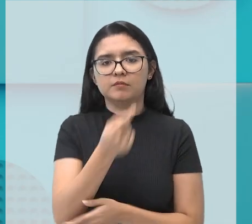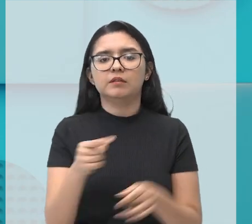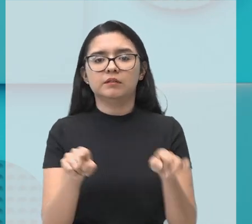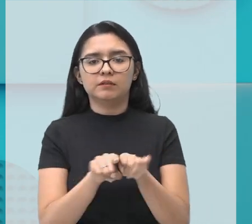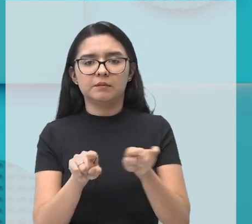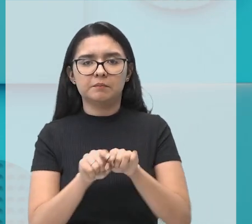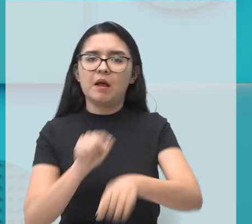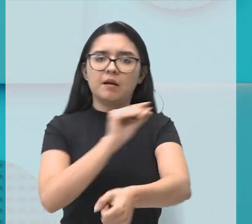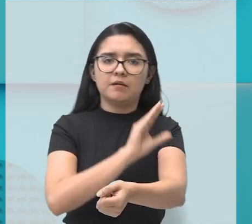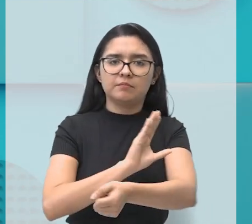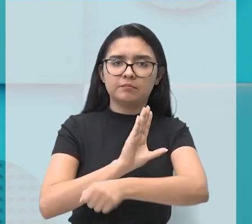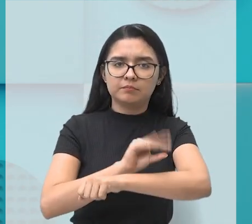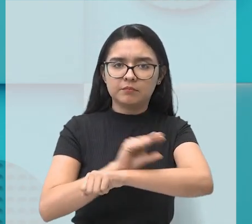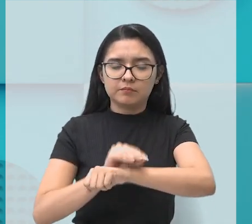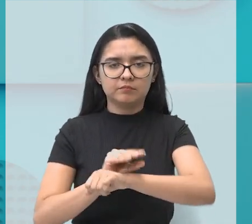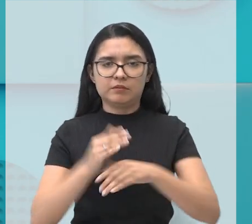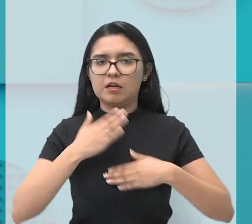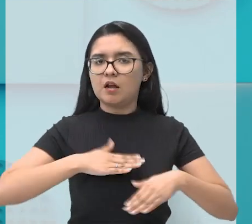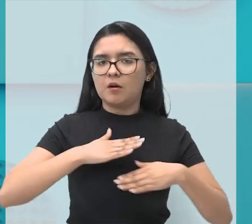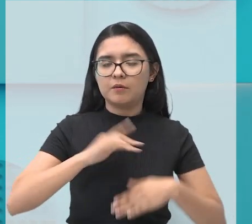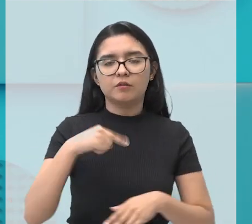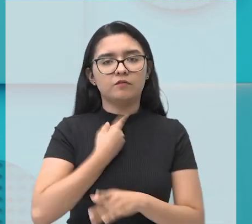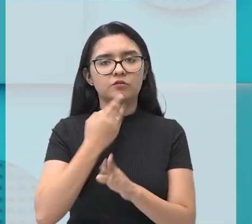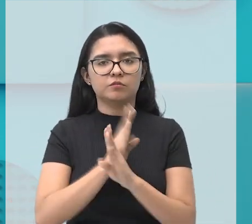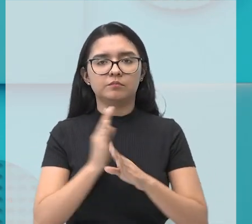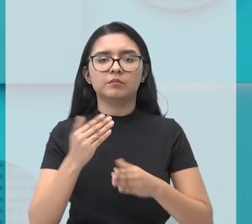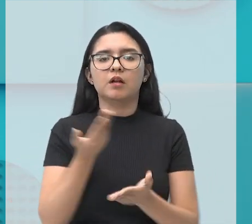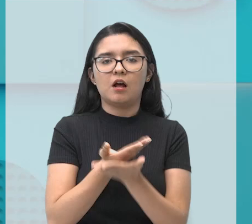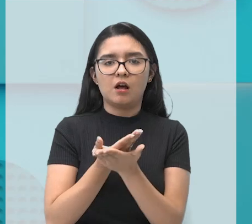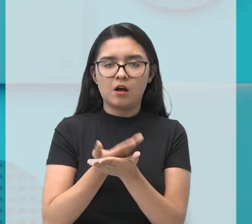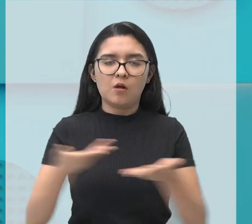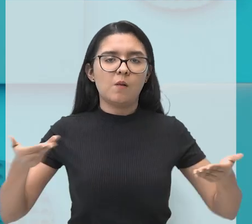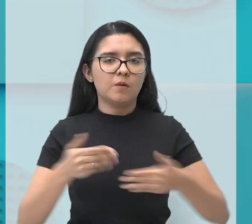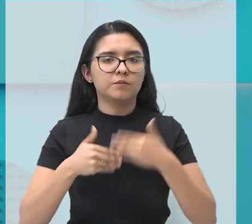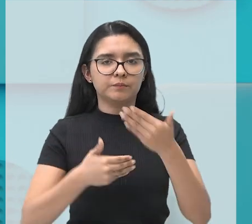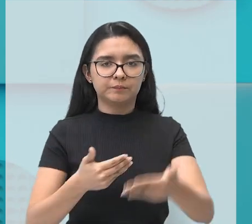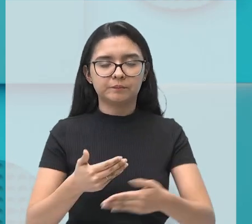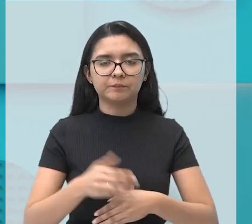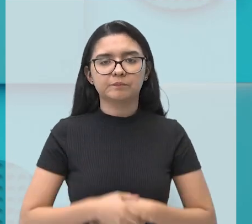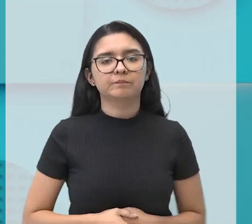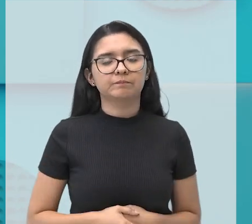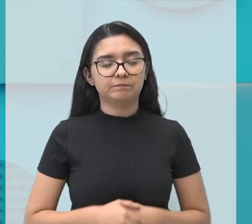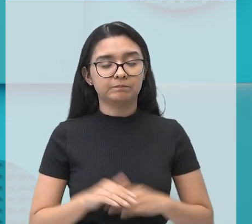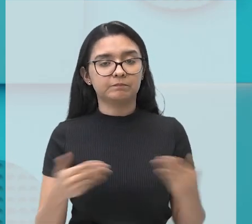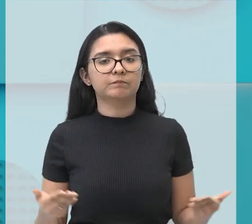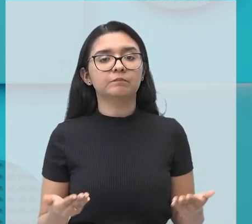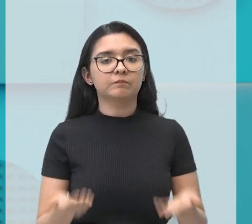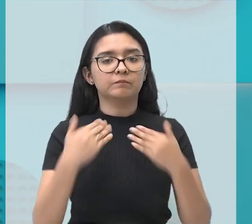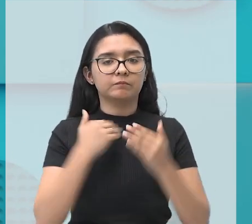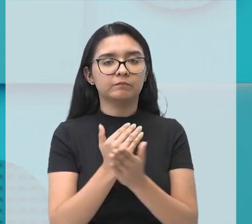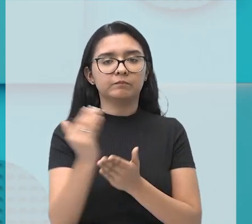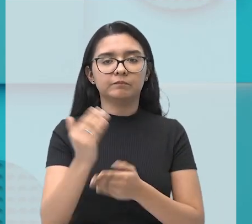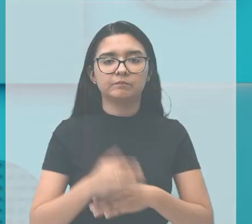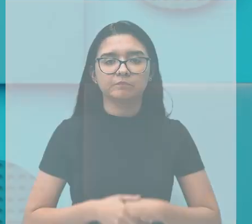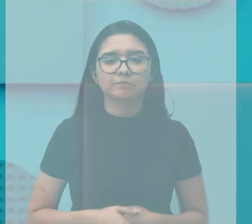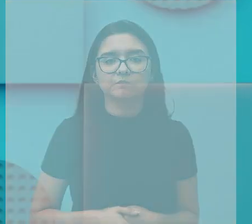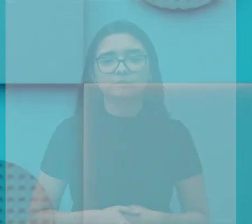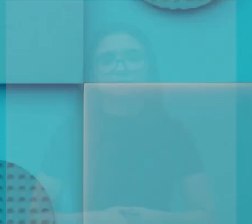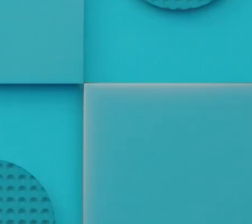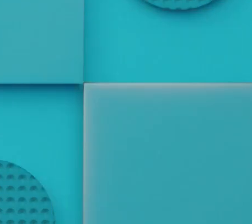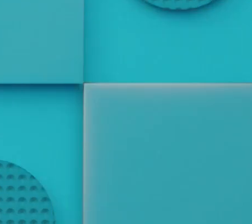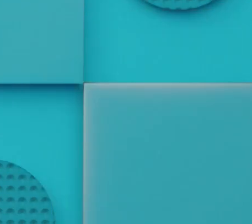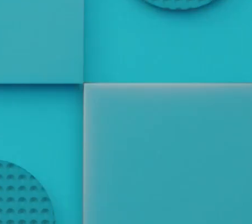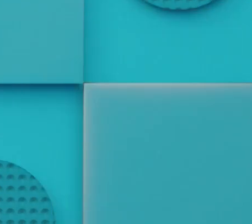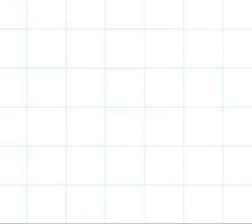força muscular, de resistência. Calma, a gente vai descobrir tudo nesta aula. Sem mais delongas, vamos de aula?